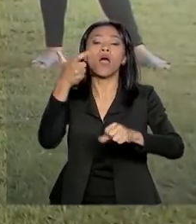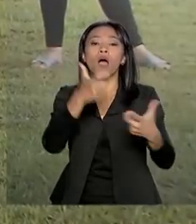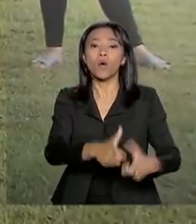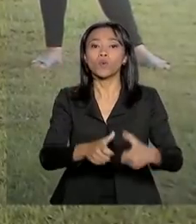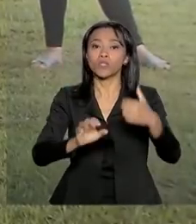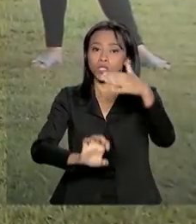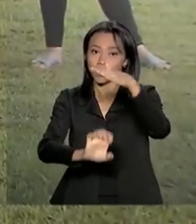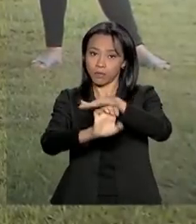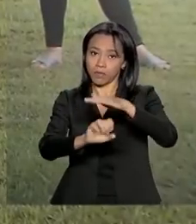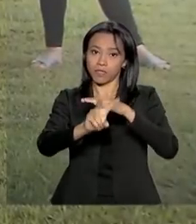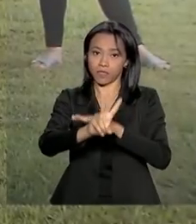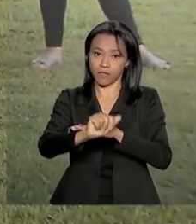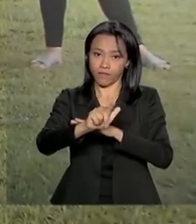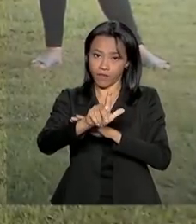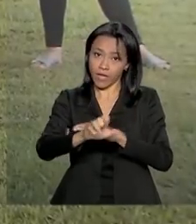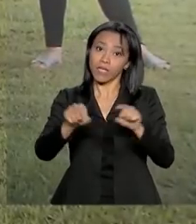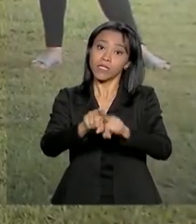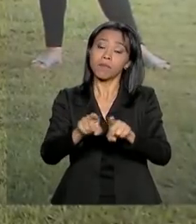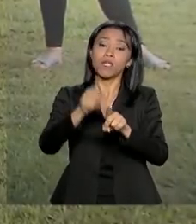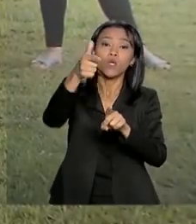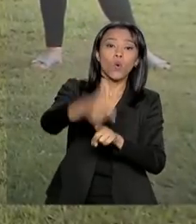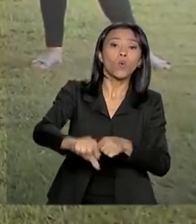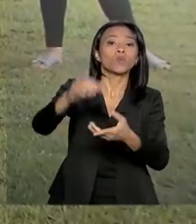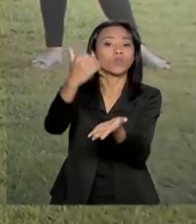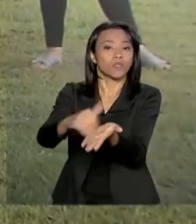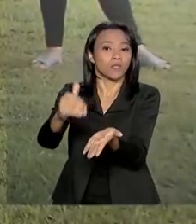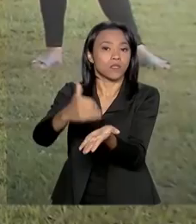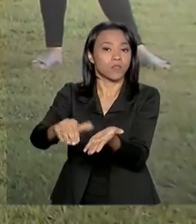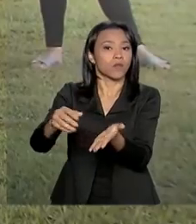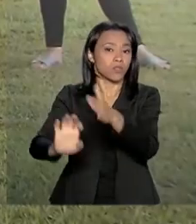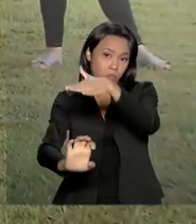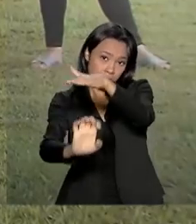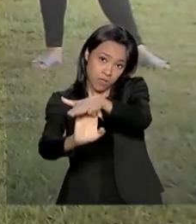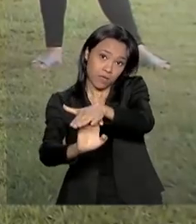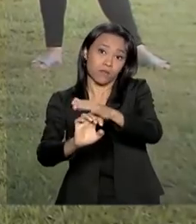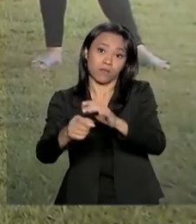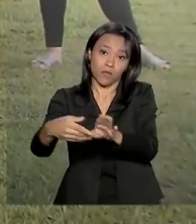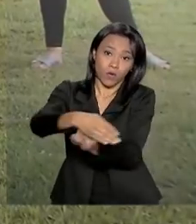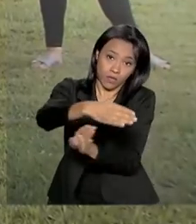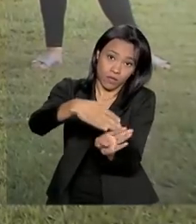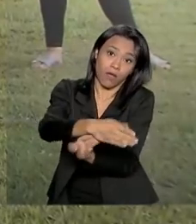Lima, e no escritório de uma empresa que prestava consultoria para a empresa. Também foram